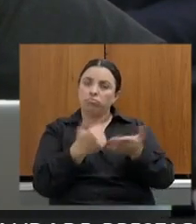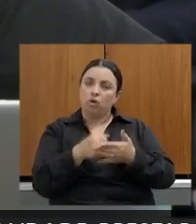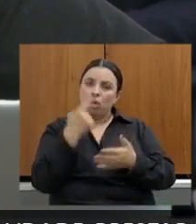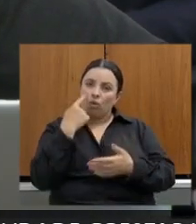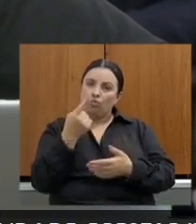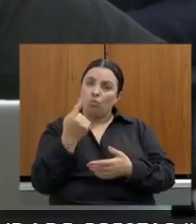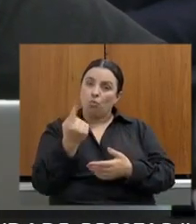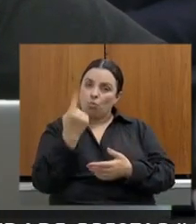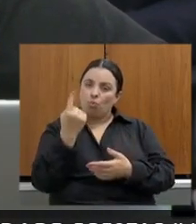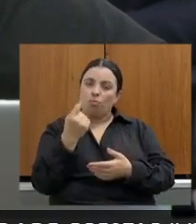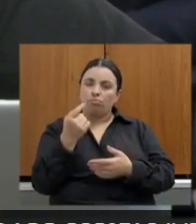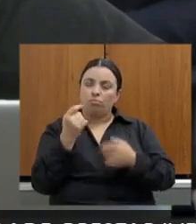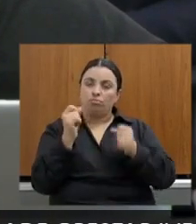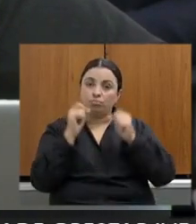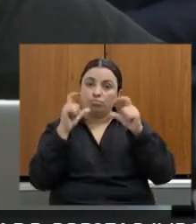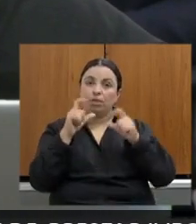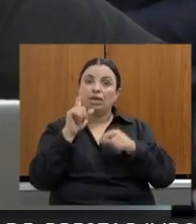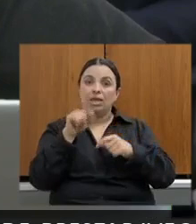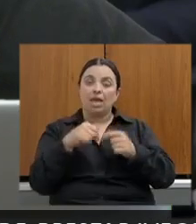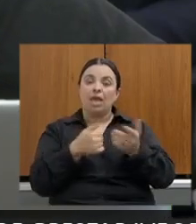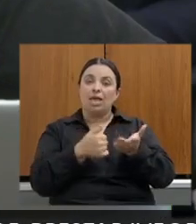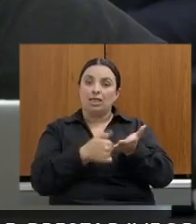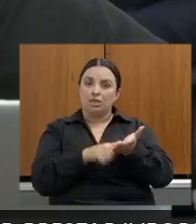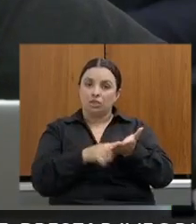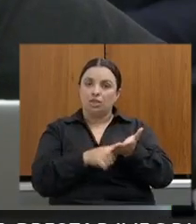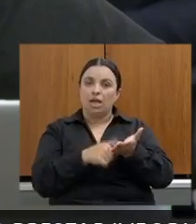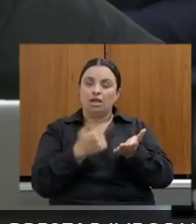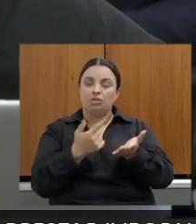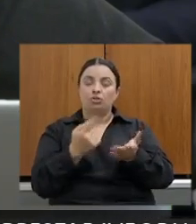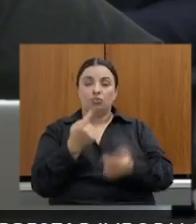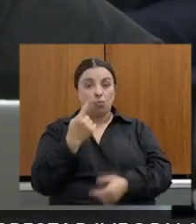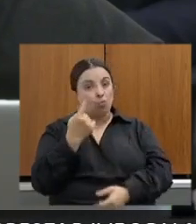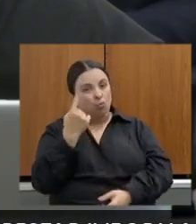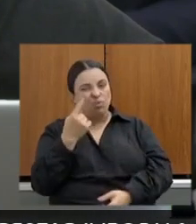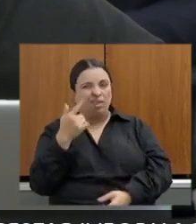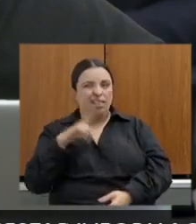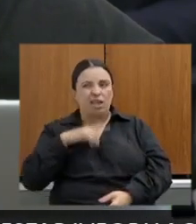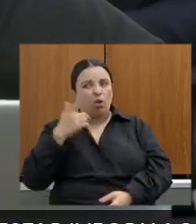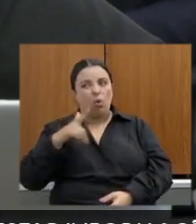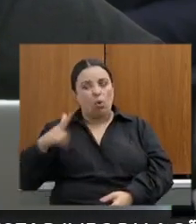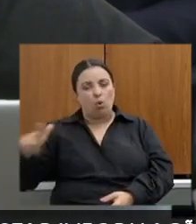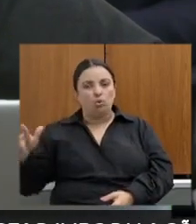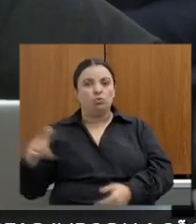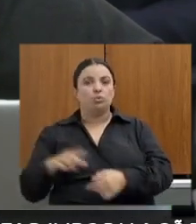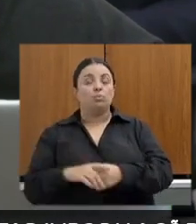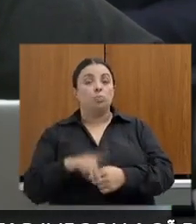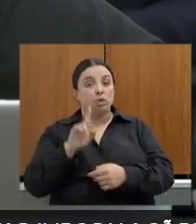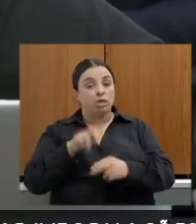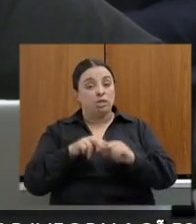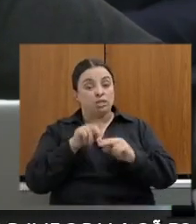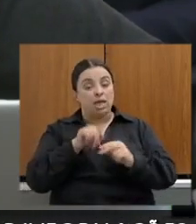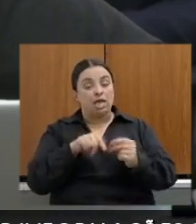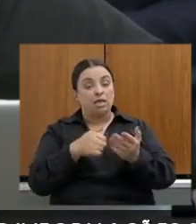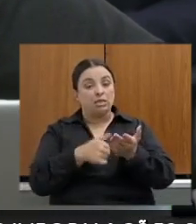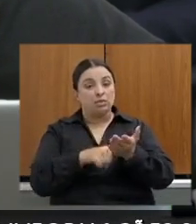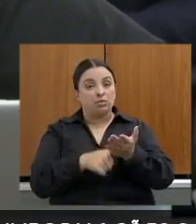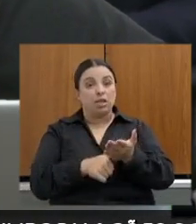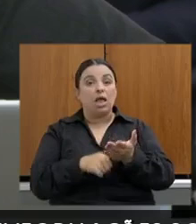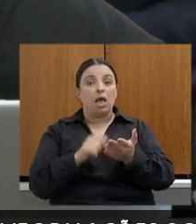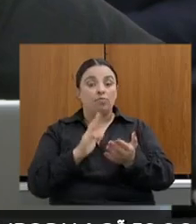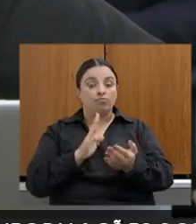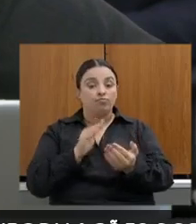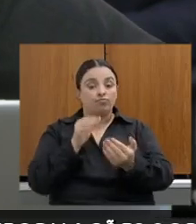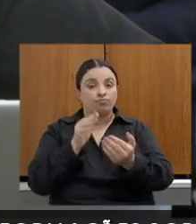foi a questão da identidade um deles é o Doutor Joaquim porque isso afeta diretamente o cidadão mais